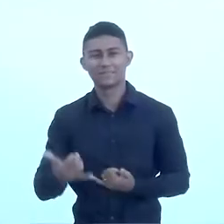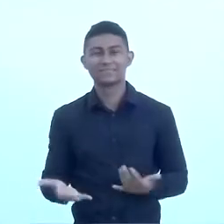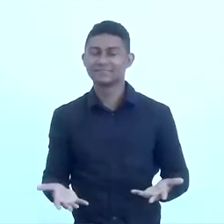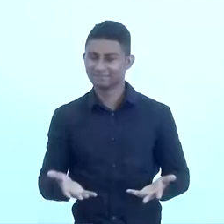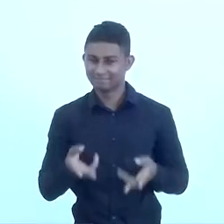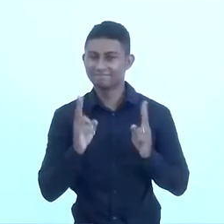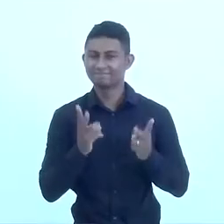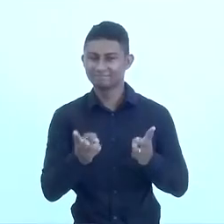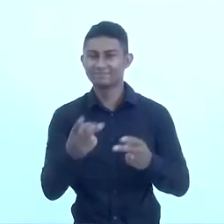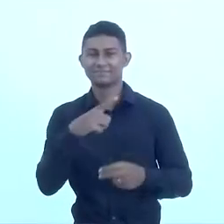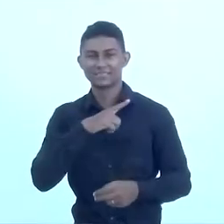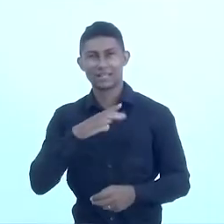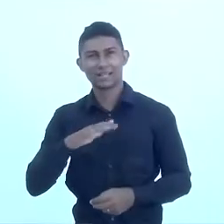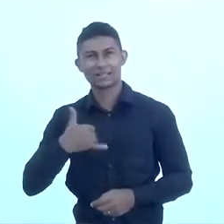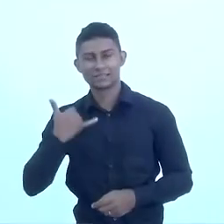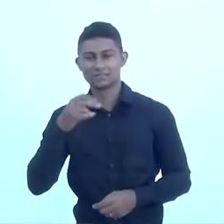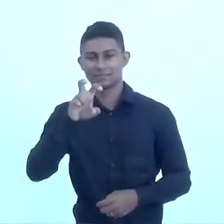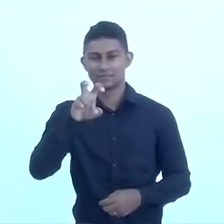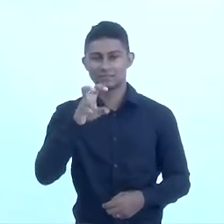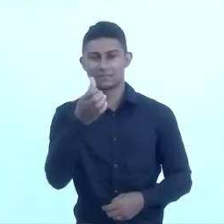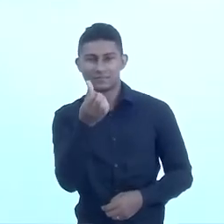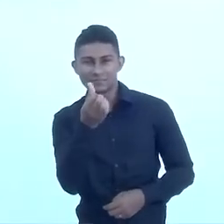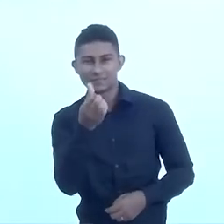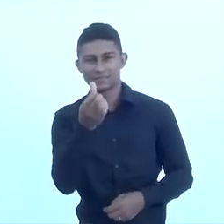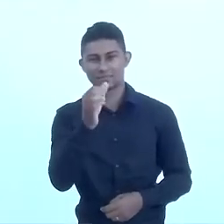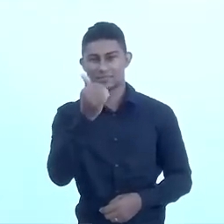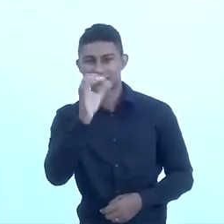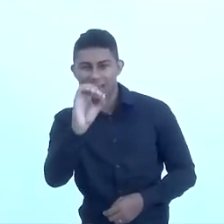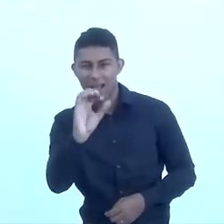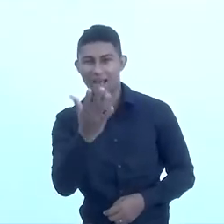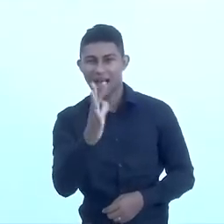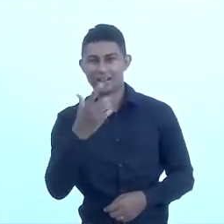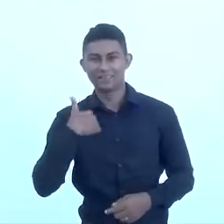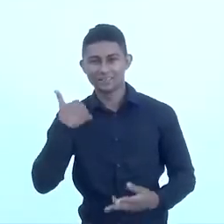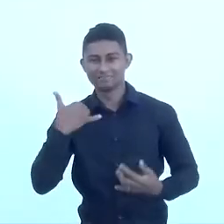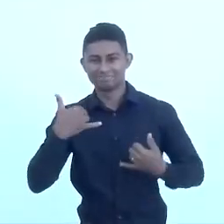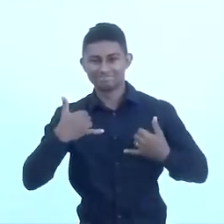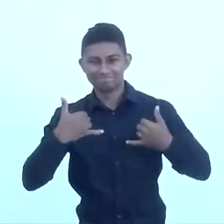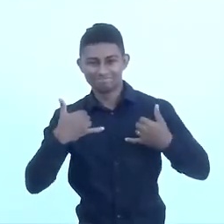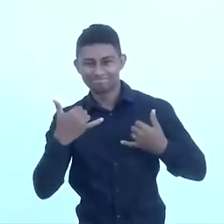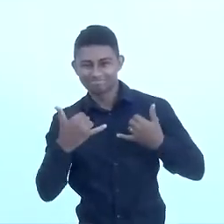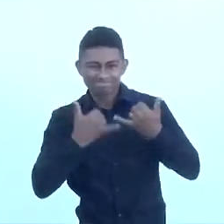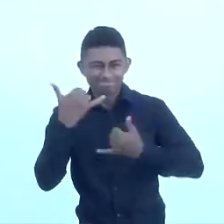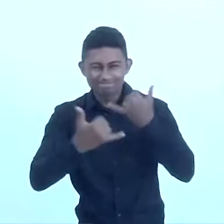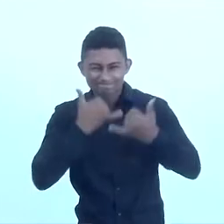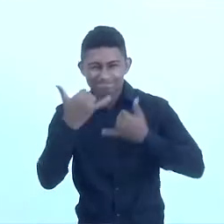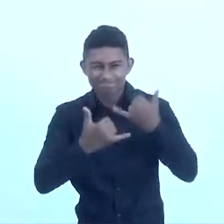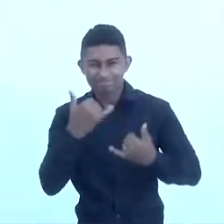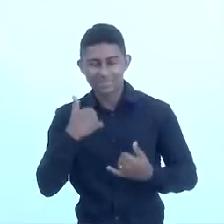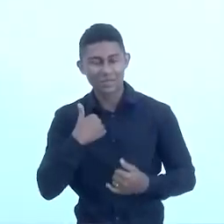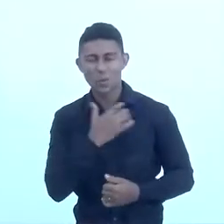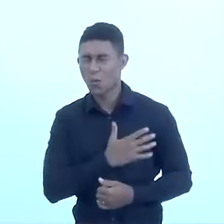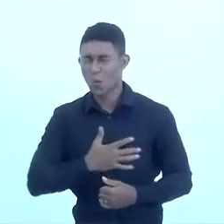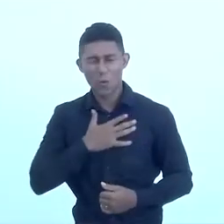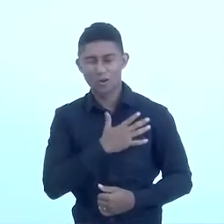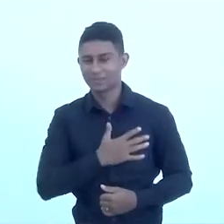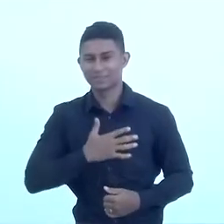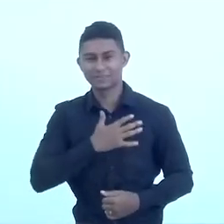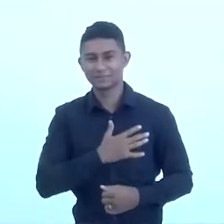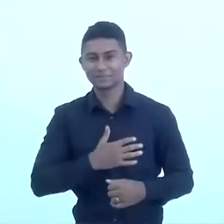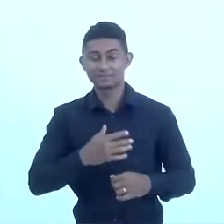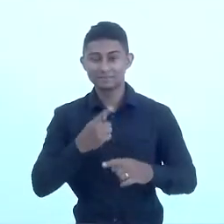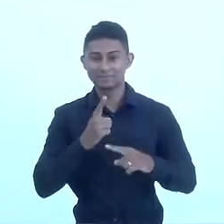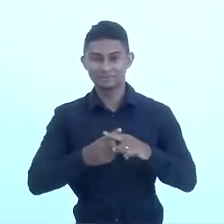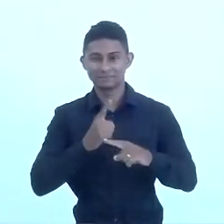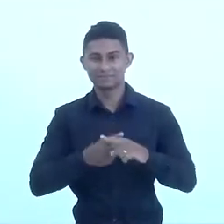profissão uns 5 anos, 6 anos, 10, 7, 8, fascinado por aquilo, porque era um mundo tão louco,